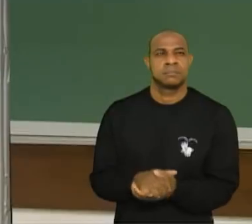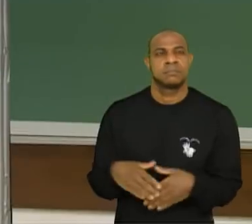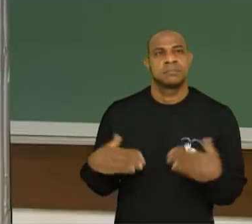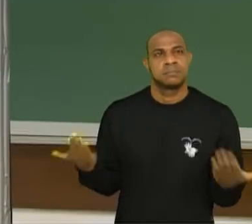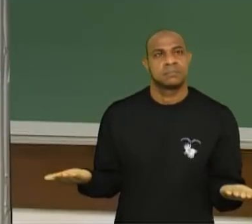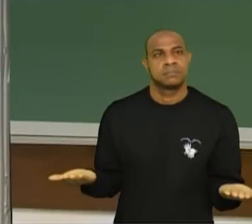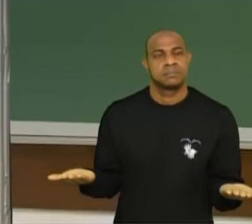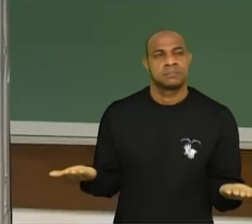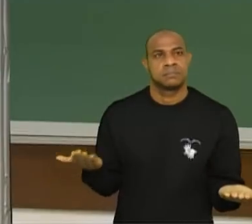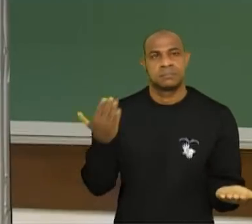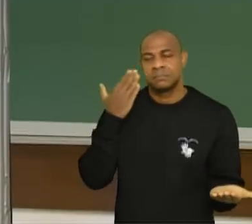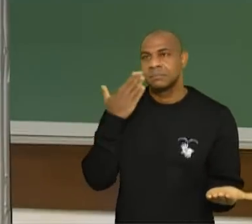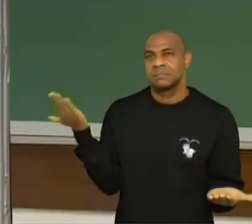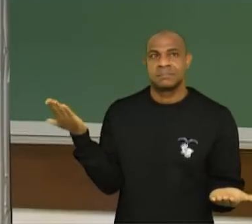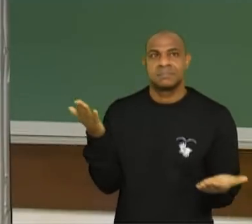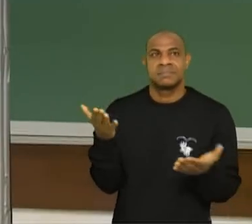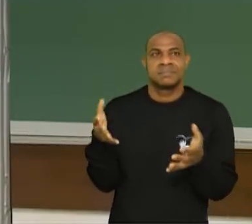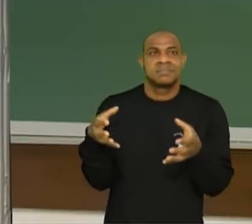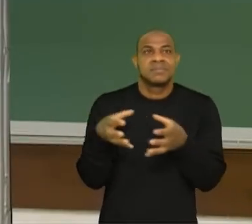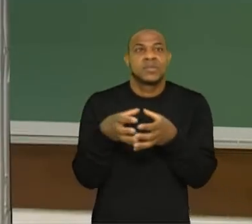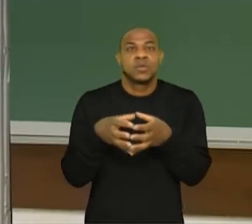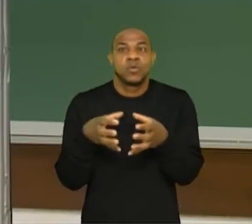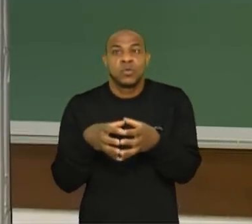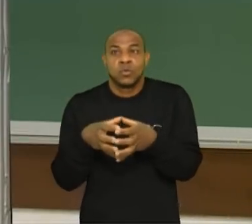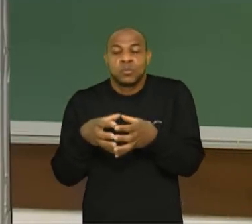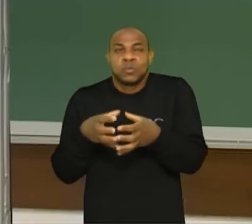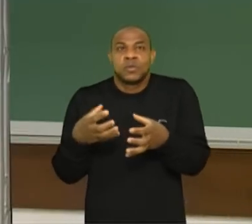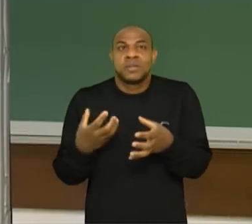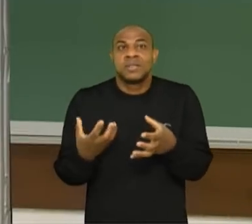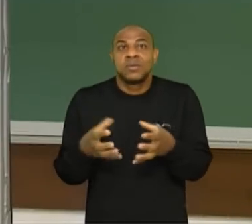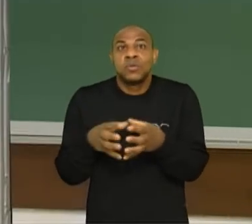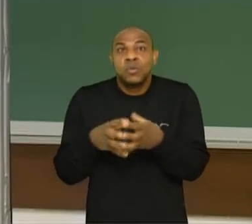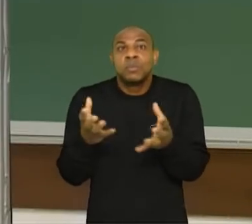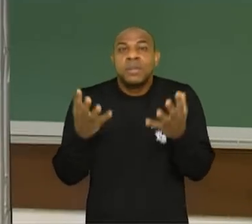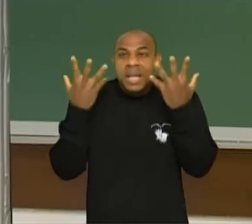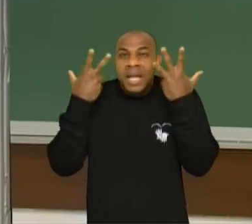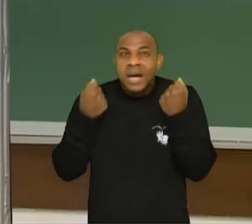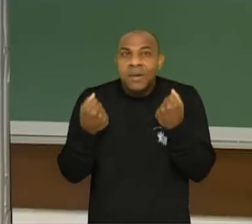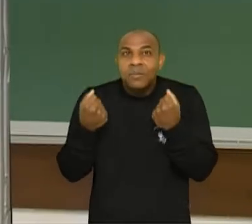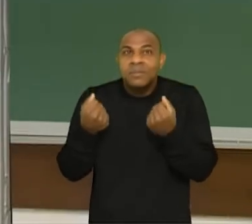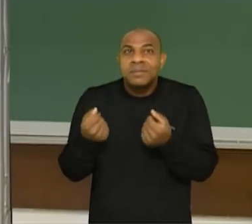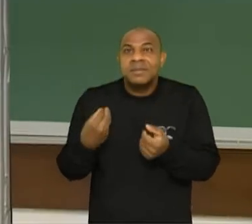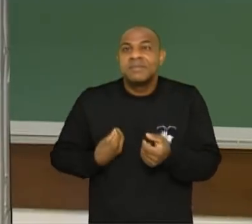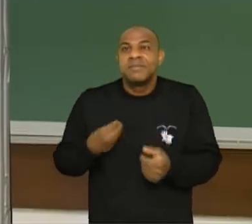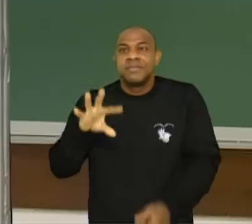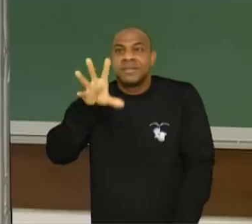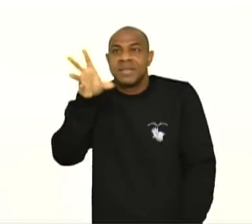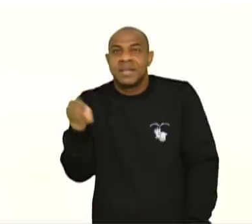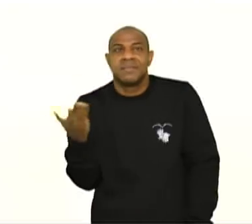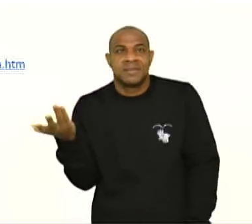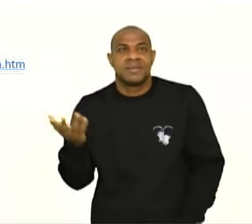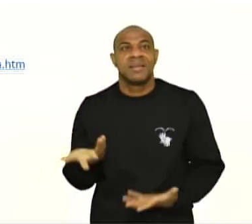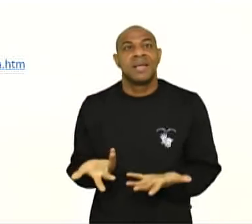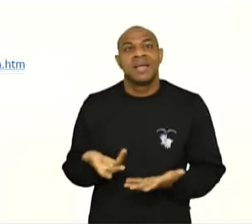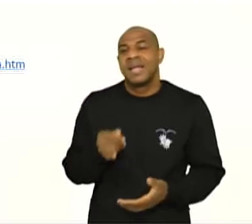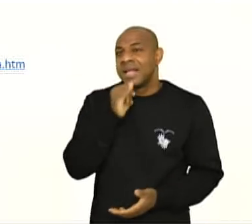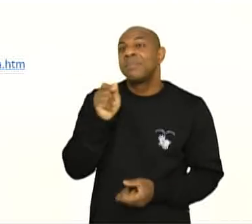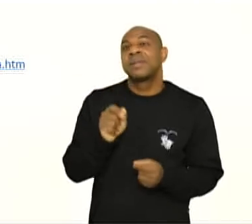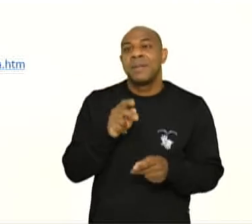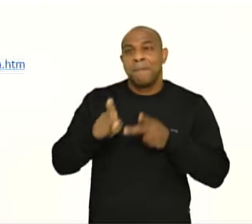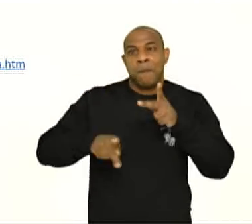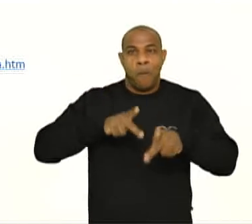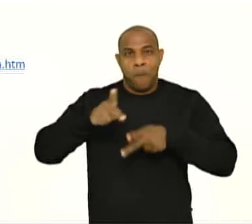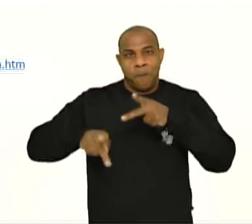Então, pessoal, grupo de leões vivendo na savana africana é um exemplo de população, tá? Essa é bem tranquilinha também.